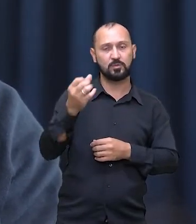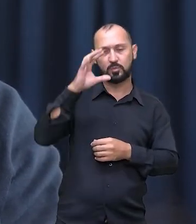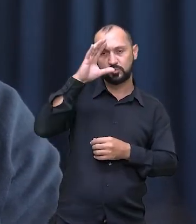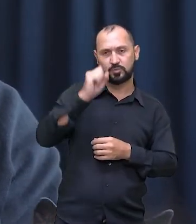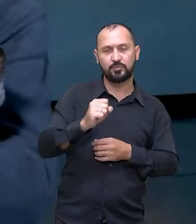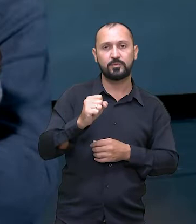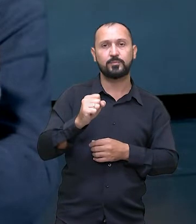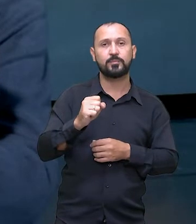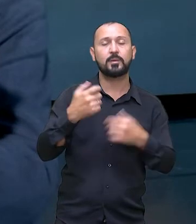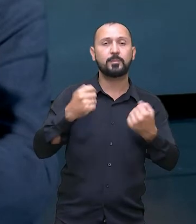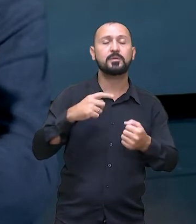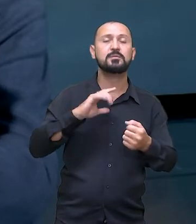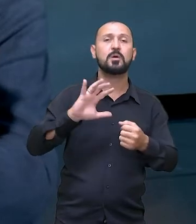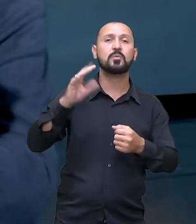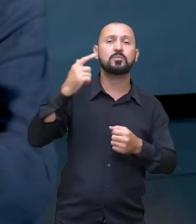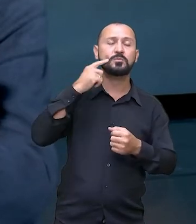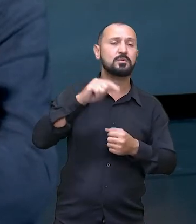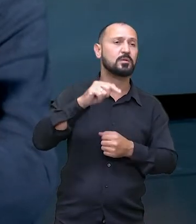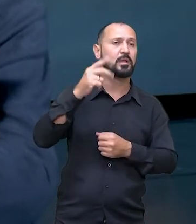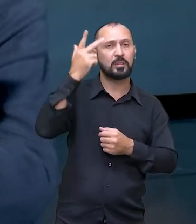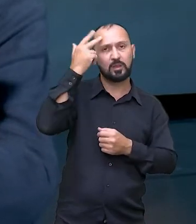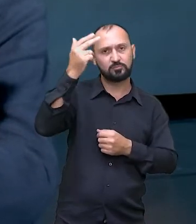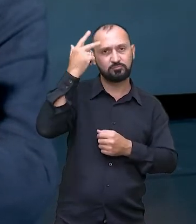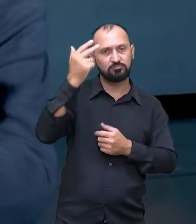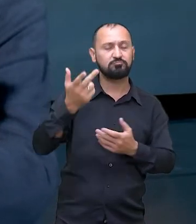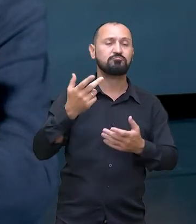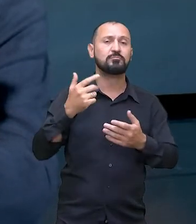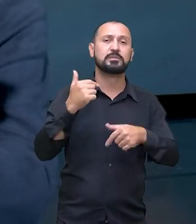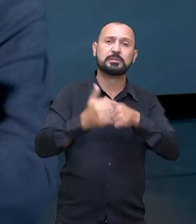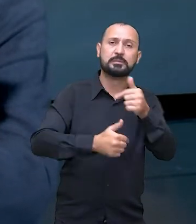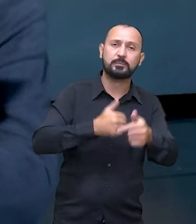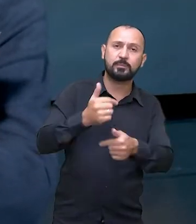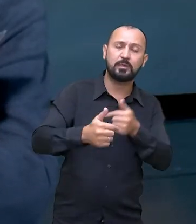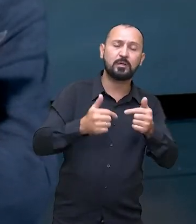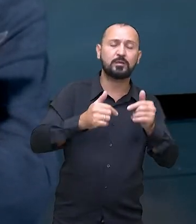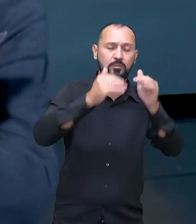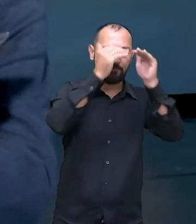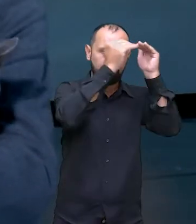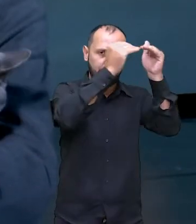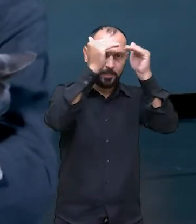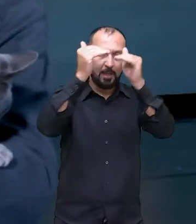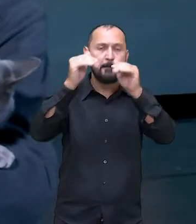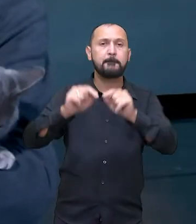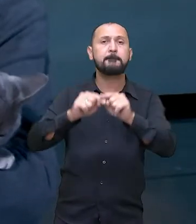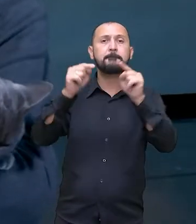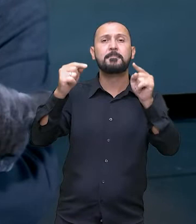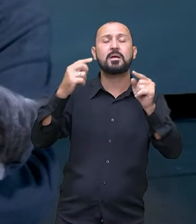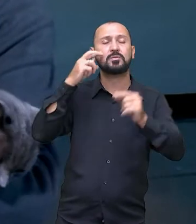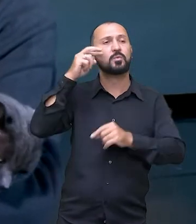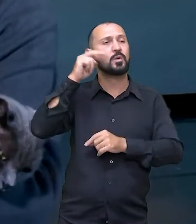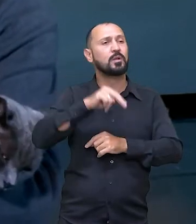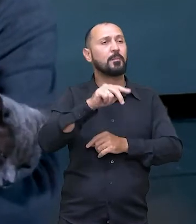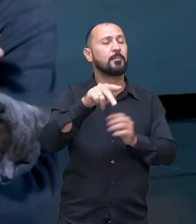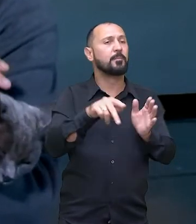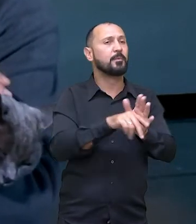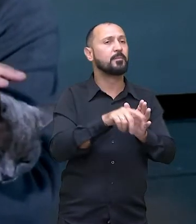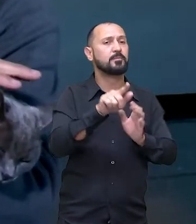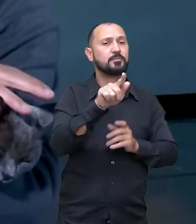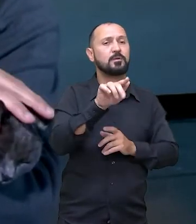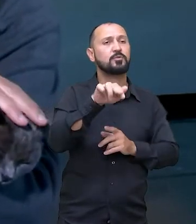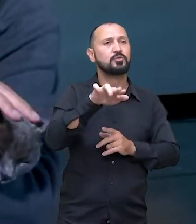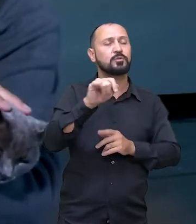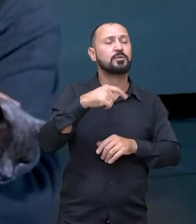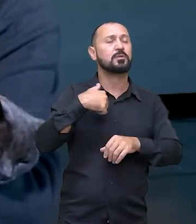eu decidi e que ele tem que acontecer da forma que ele tem que acontecer. Claro, a gente trabalhando, respeitando, mas eu acho que o olhar da